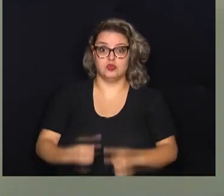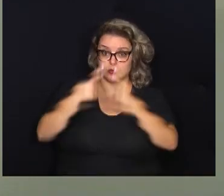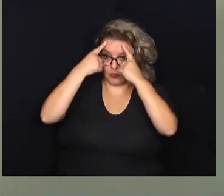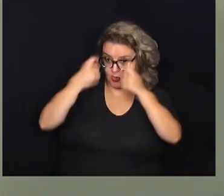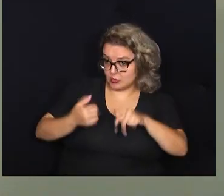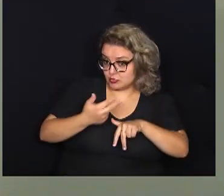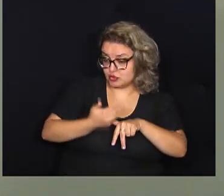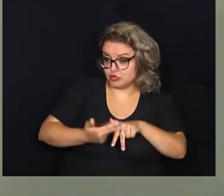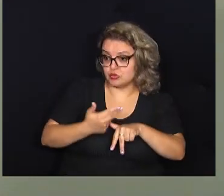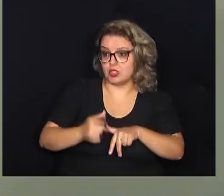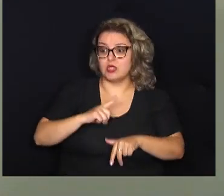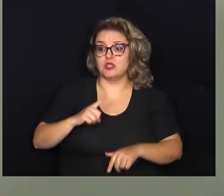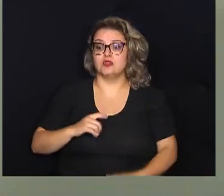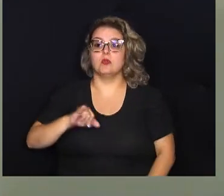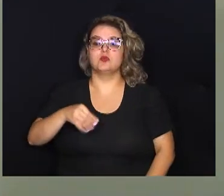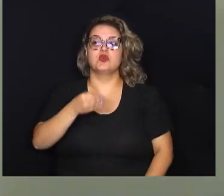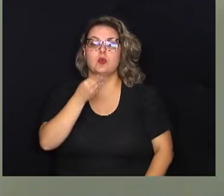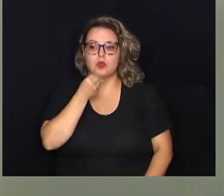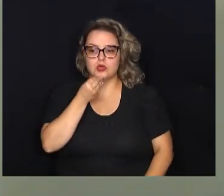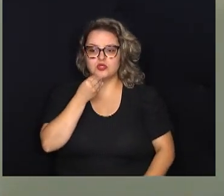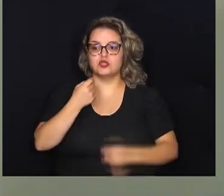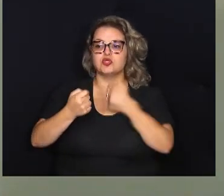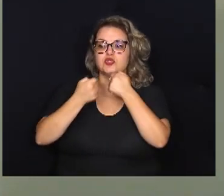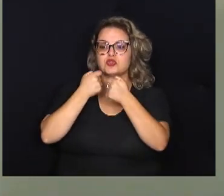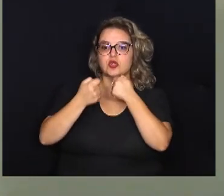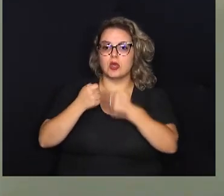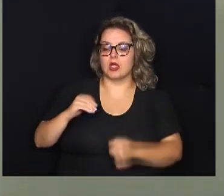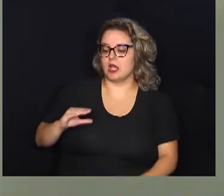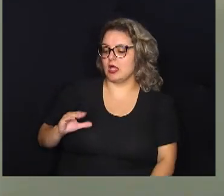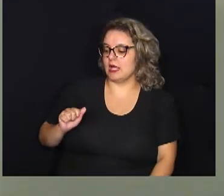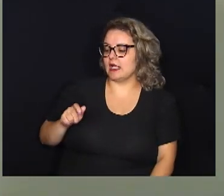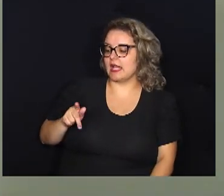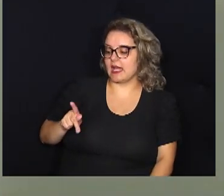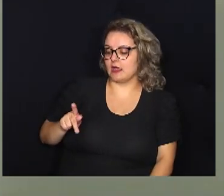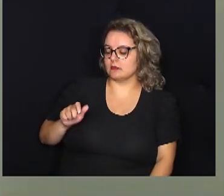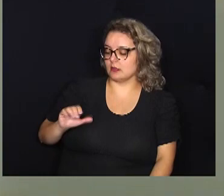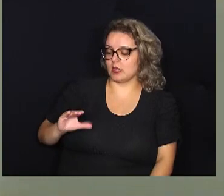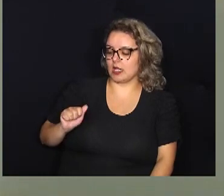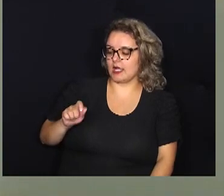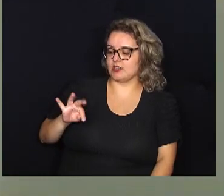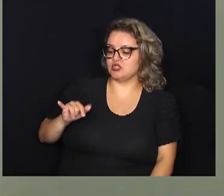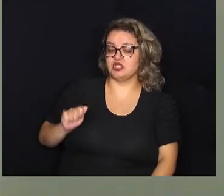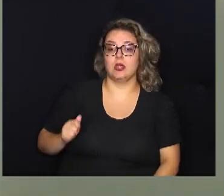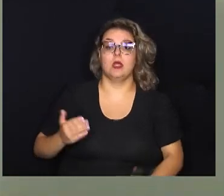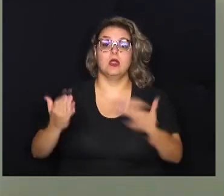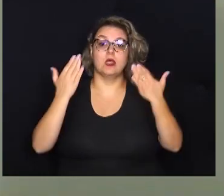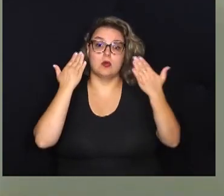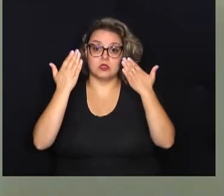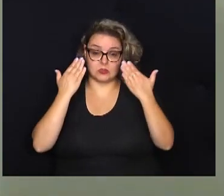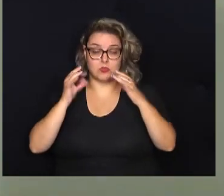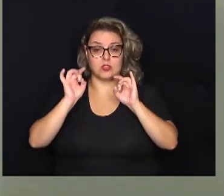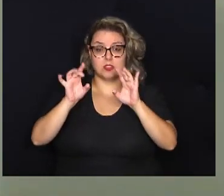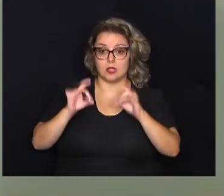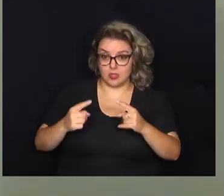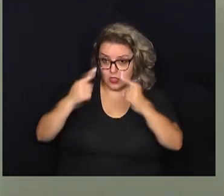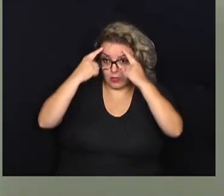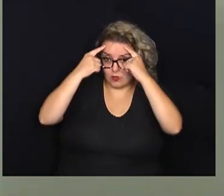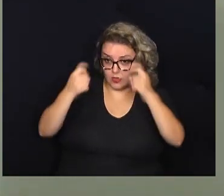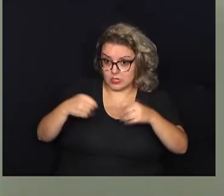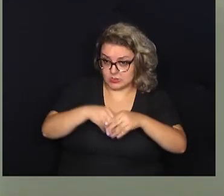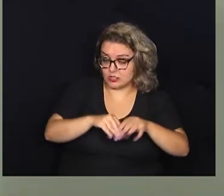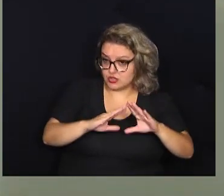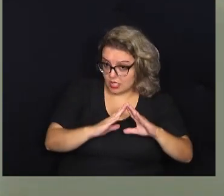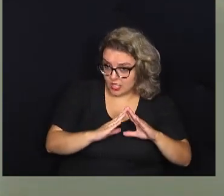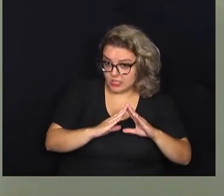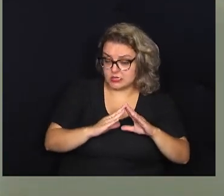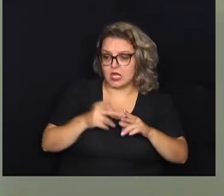e tivemos a oportunidade de entrevistar a Kátia Precoman, que é psicóloga especialista em violência doméstica, e